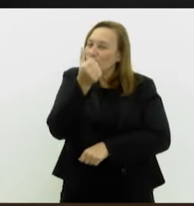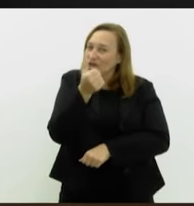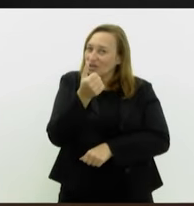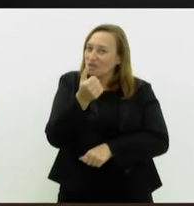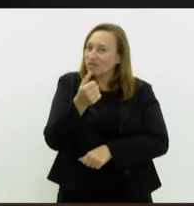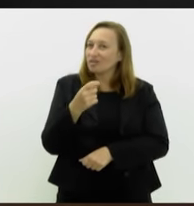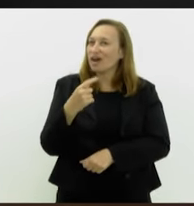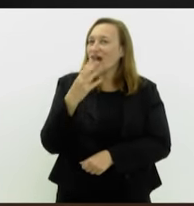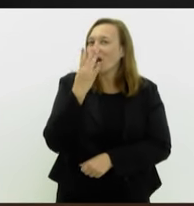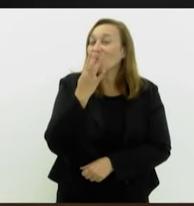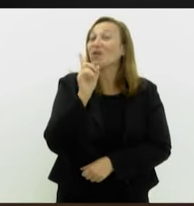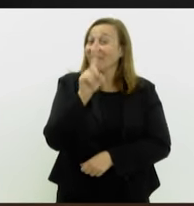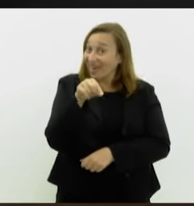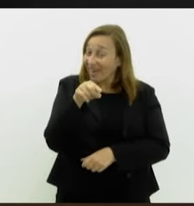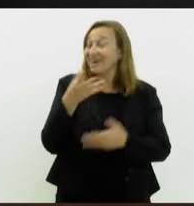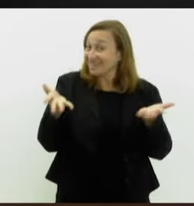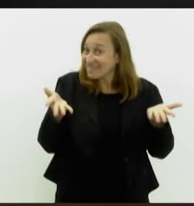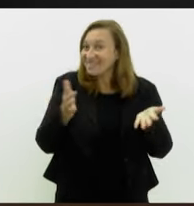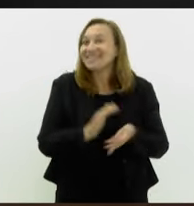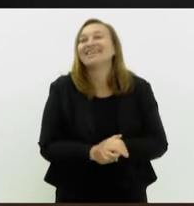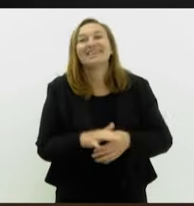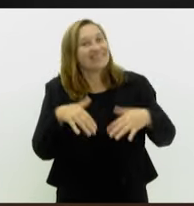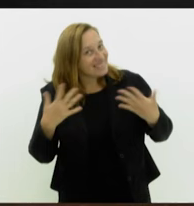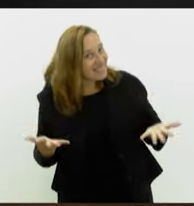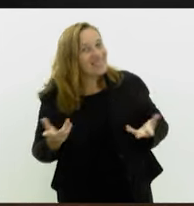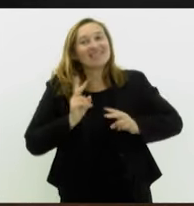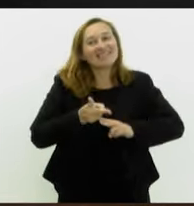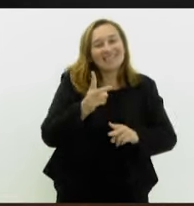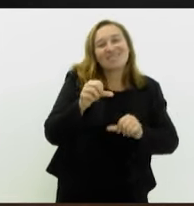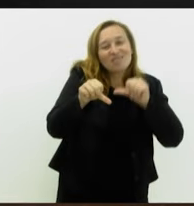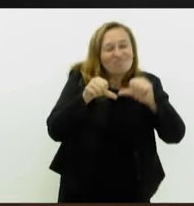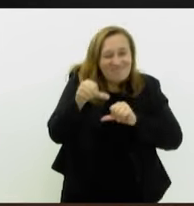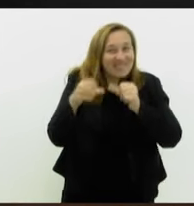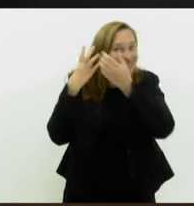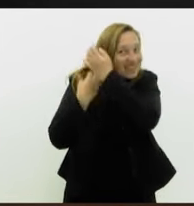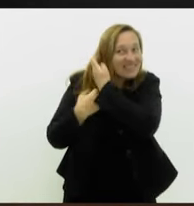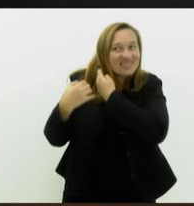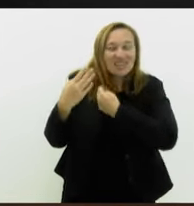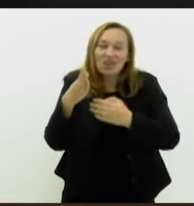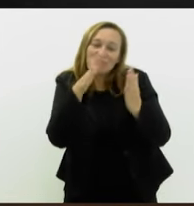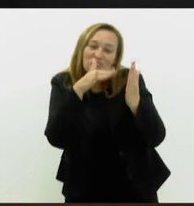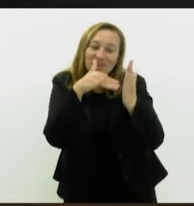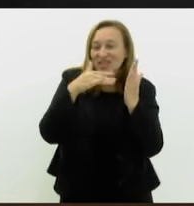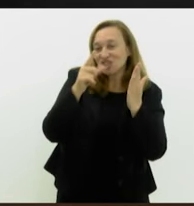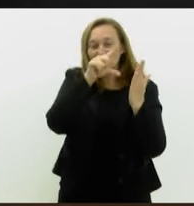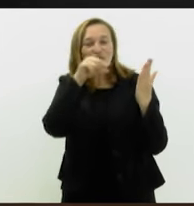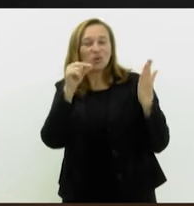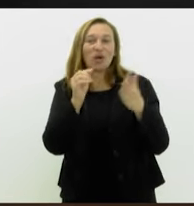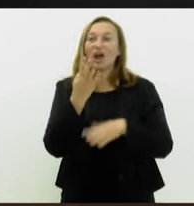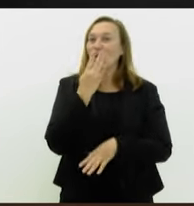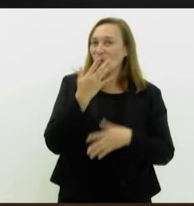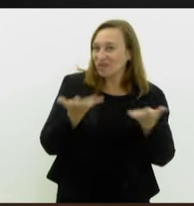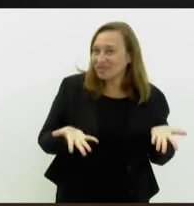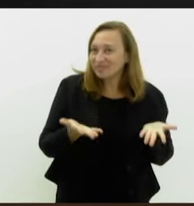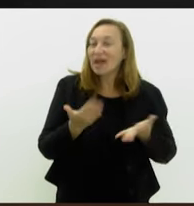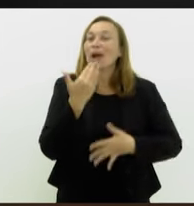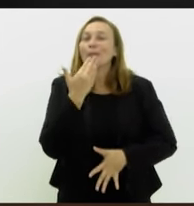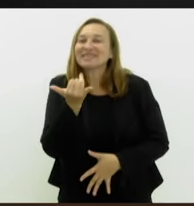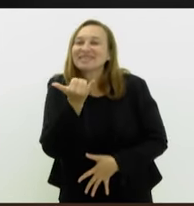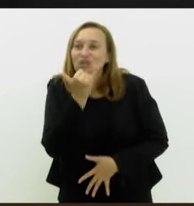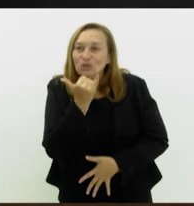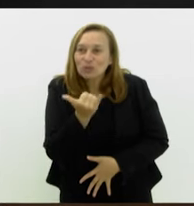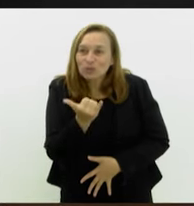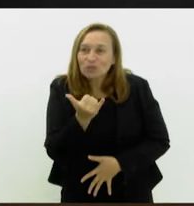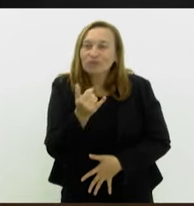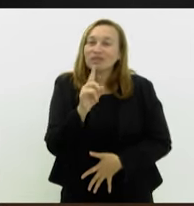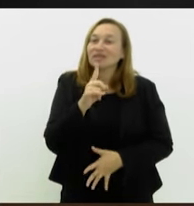né então a gente sempre tá mudando eu faço do meu cabelo que eu quero e pedir desculpas aí